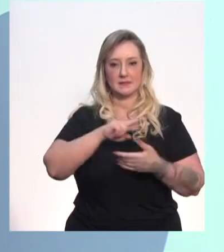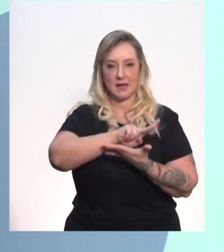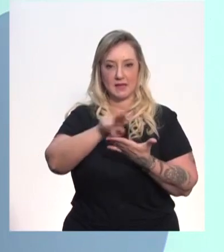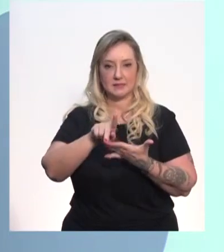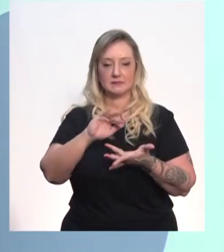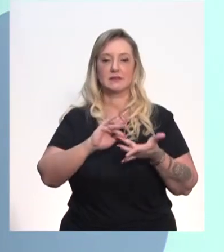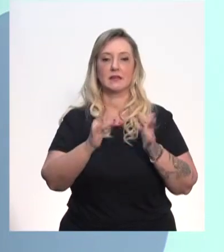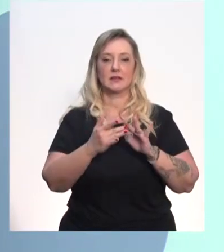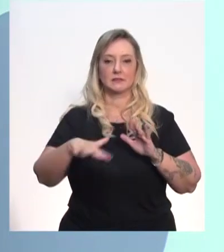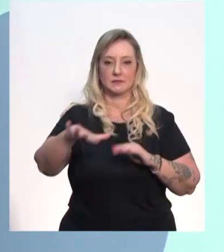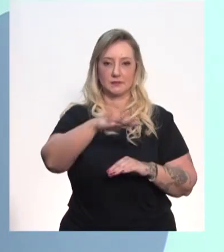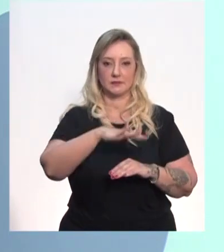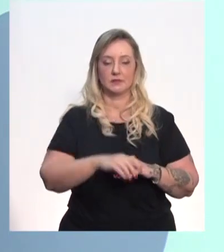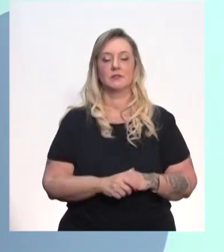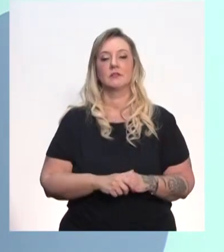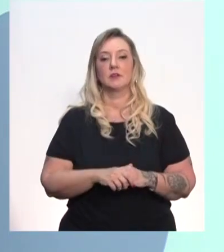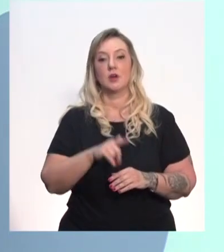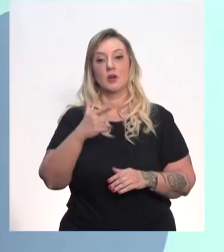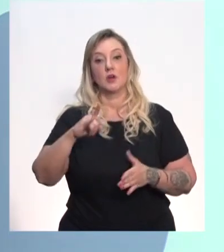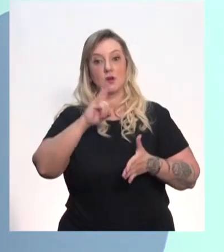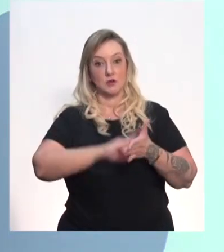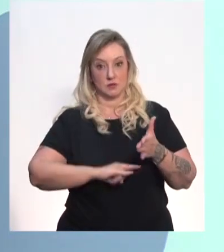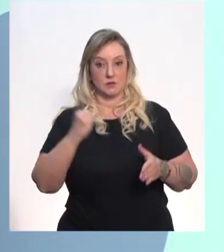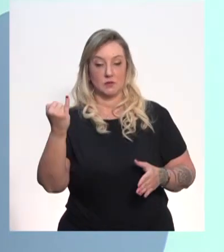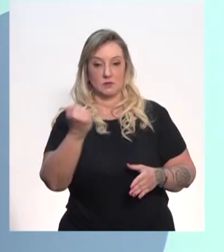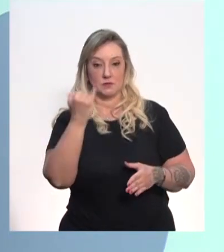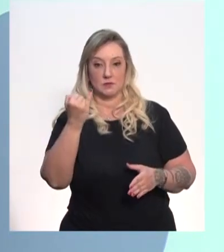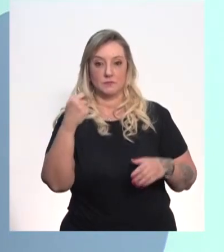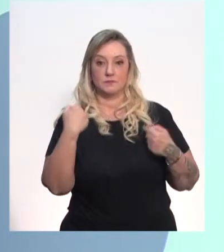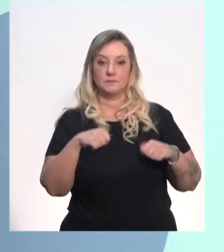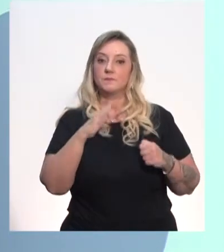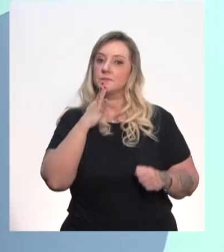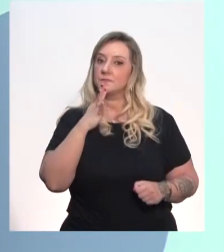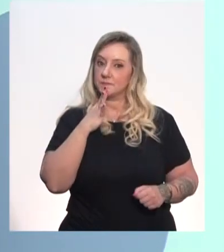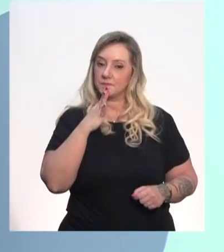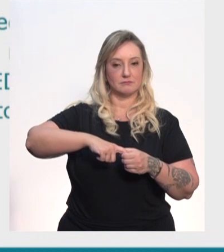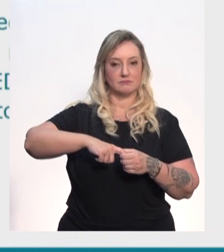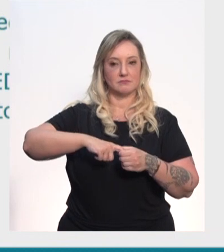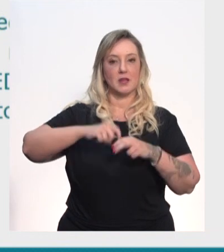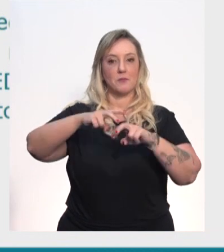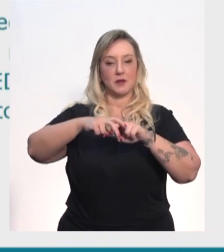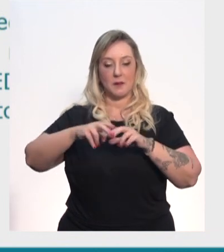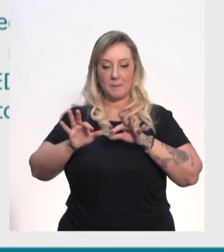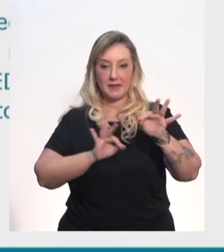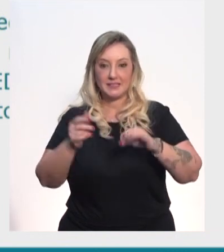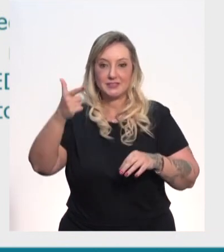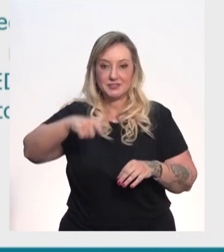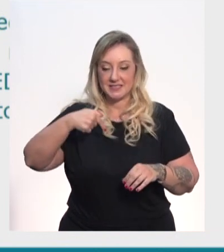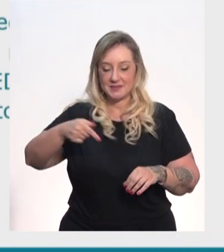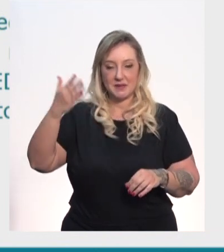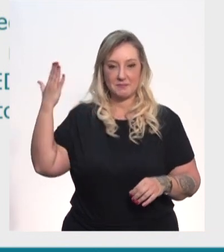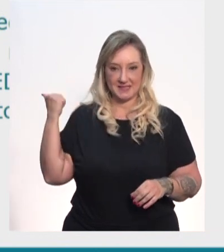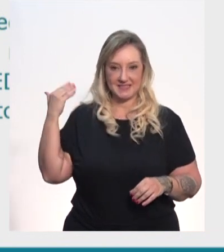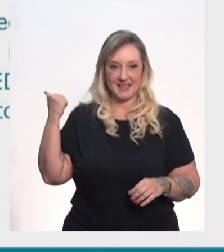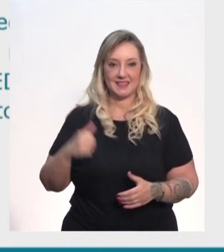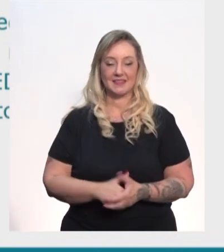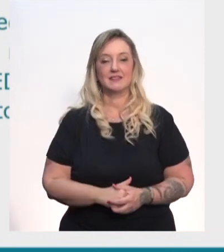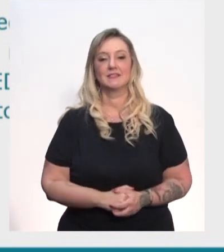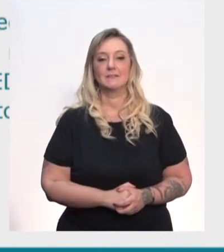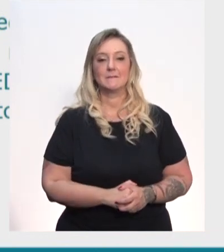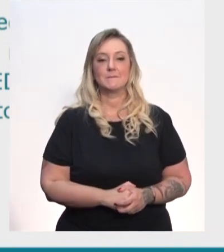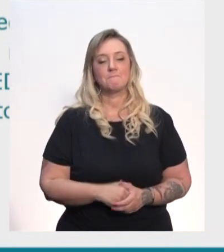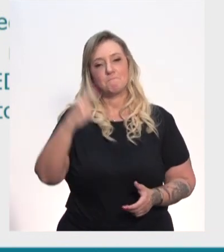de currículo pensaram para fazer essa seleção das habilidades. Antes de começar minha fala, propriamente,